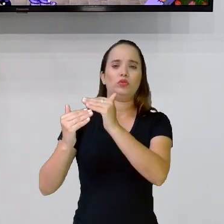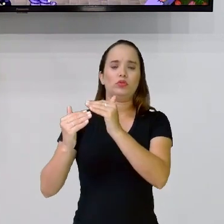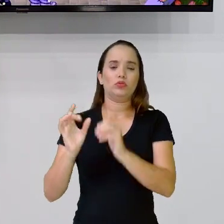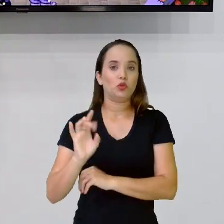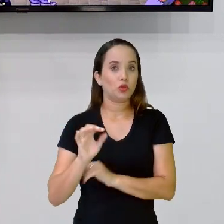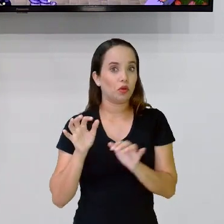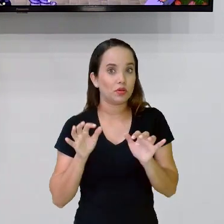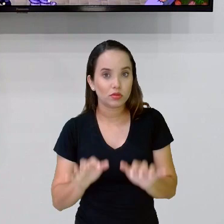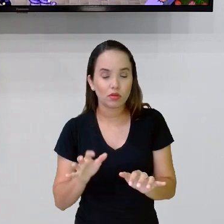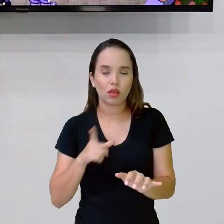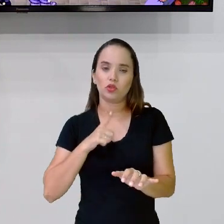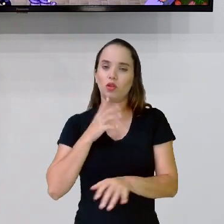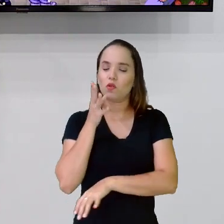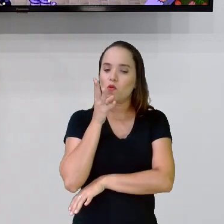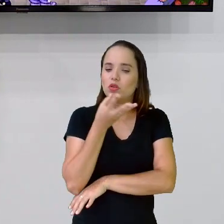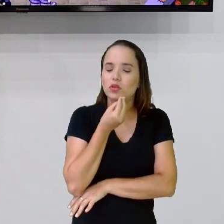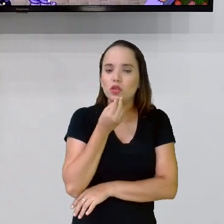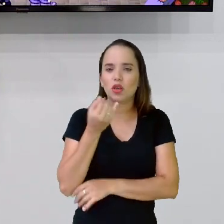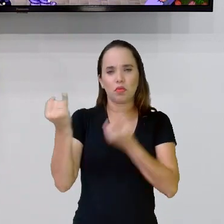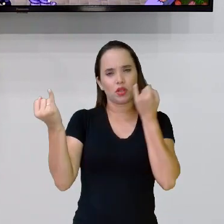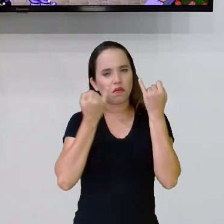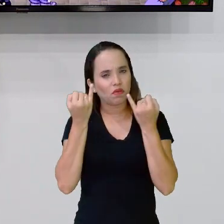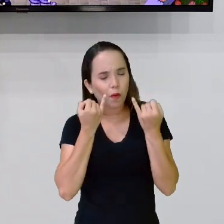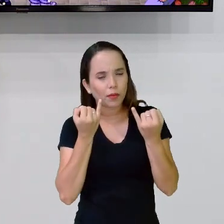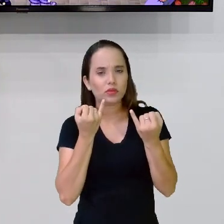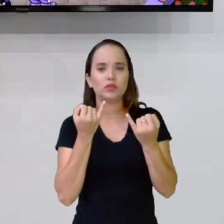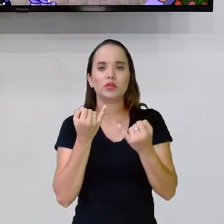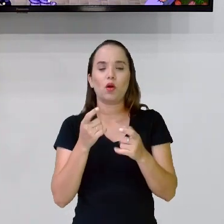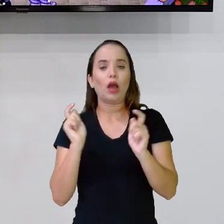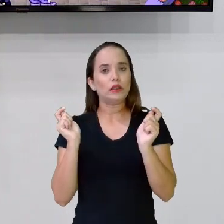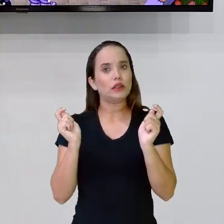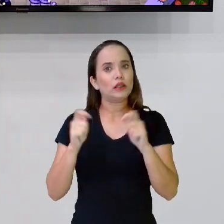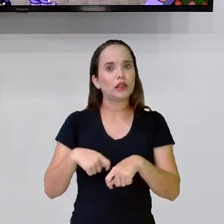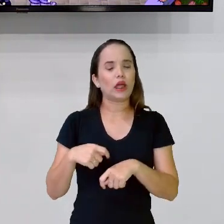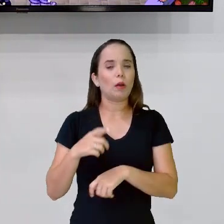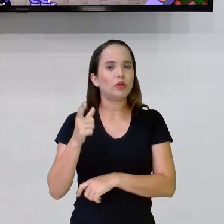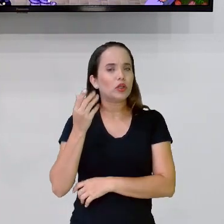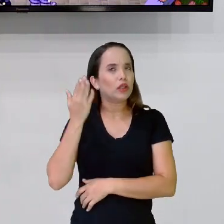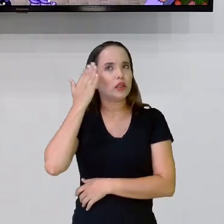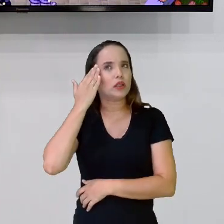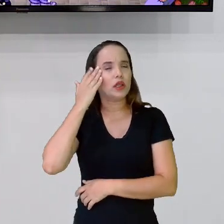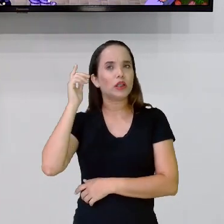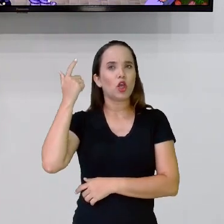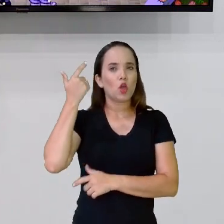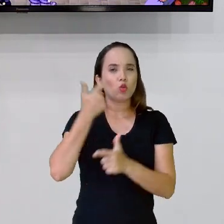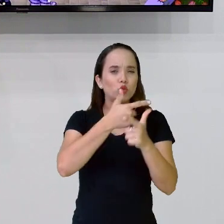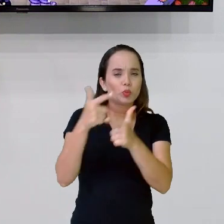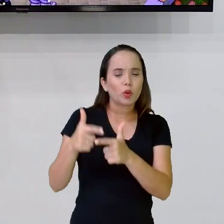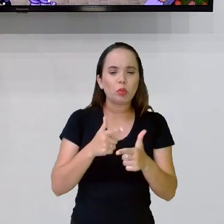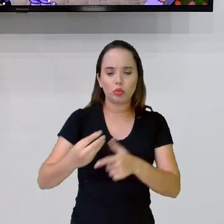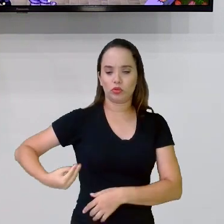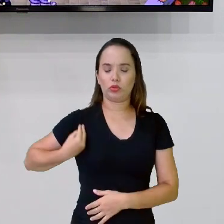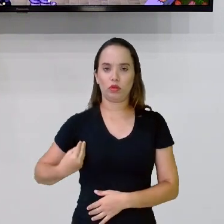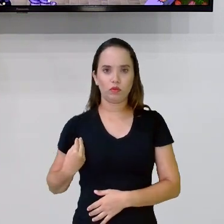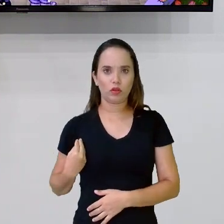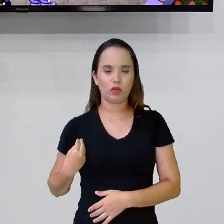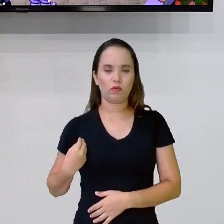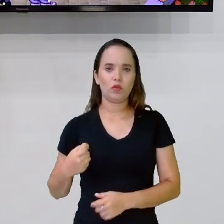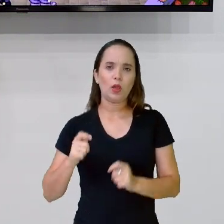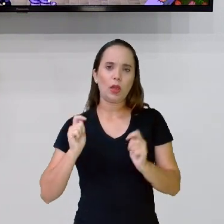mesmo desse conhecimento, dessa informação que a gente pode ter noção, né, das problemáticas que a gente vive, seja ela a